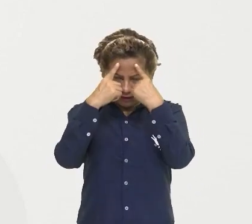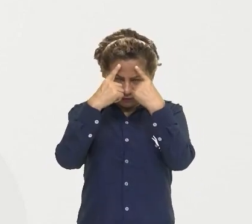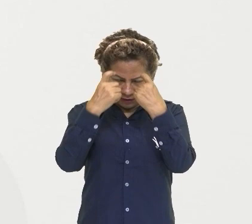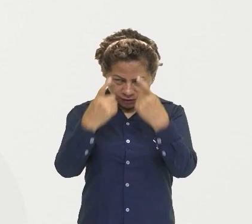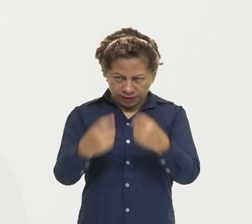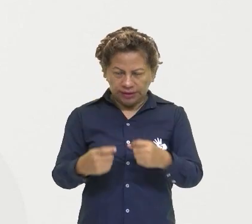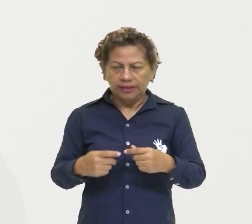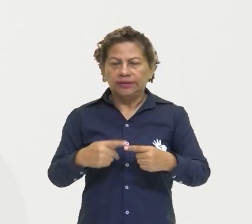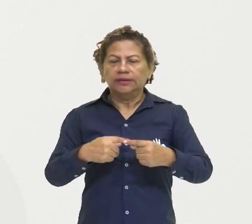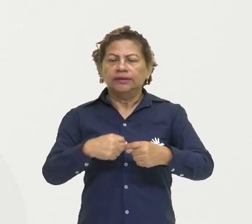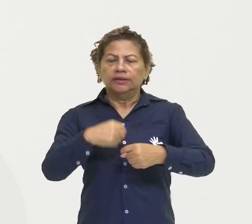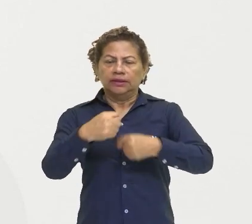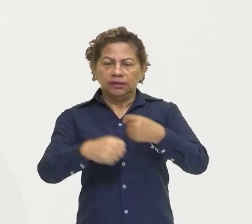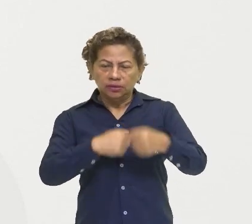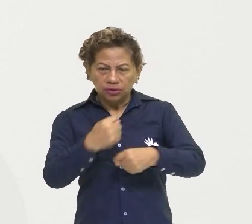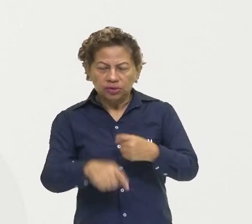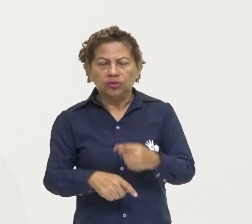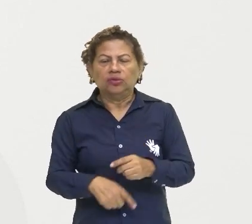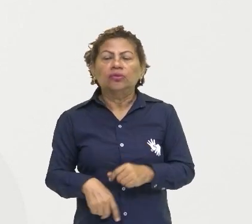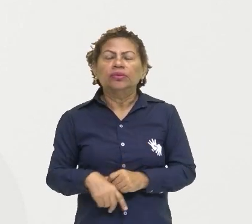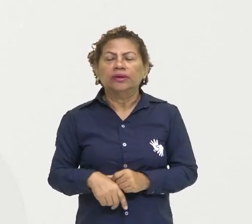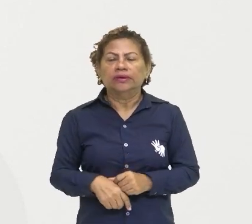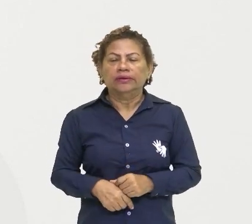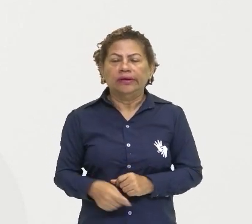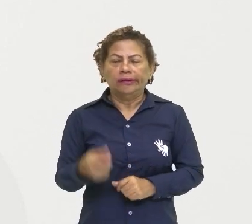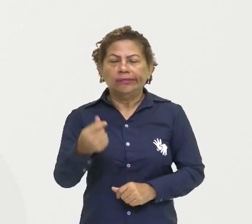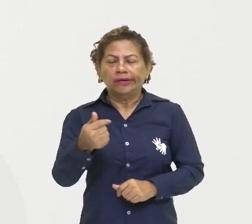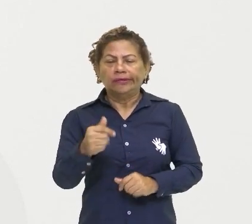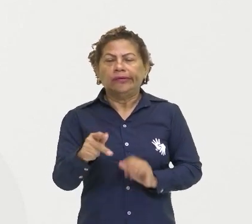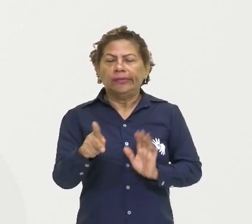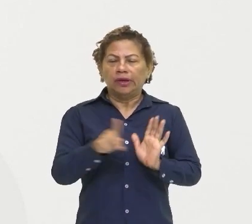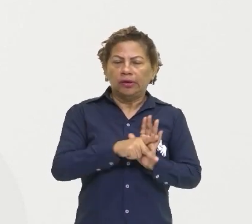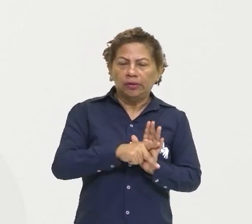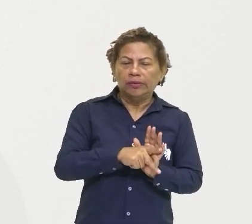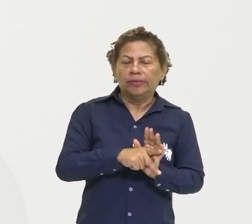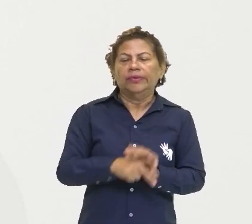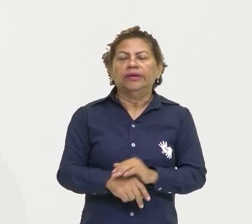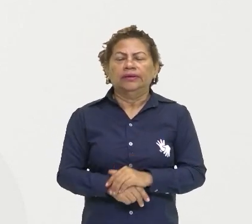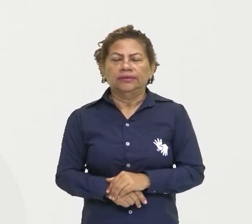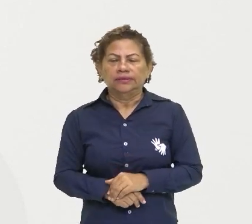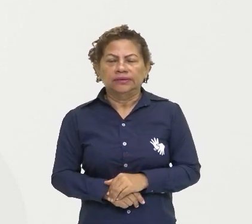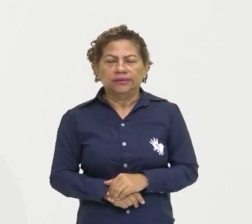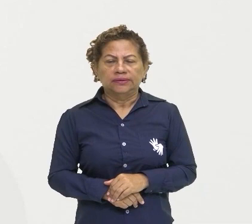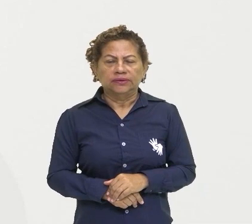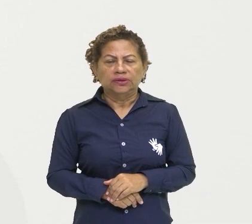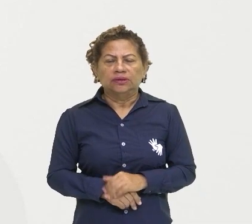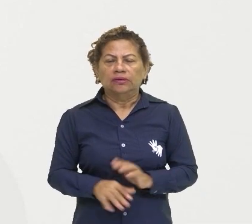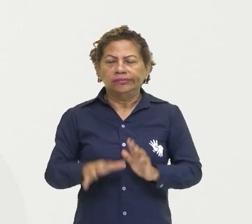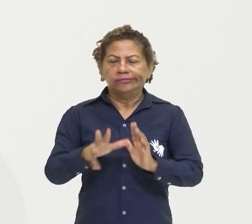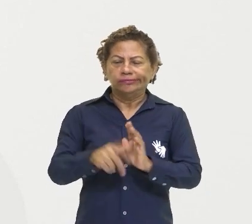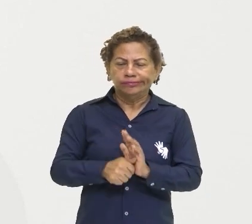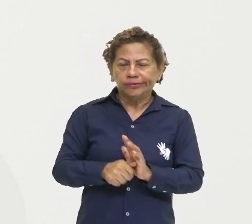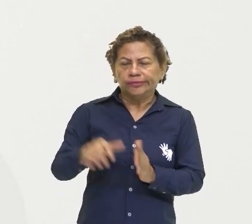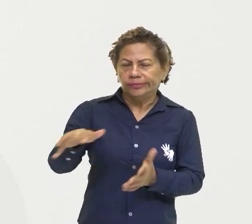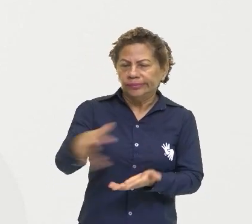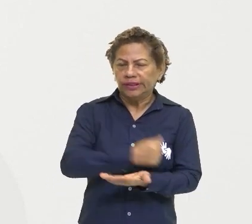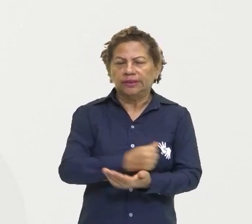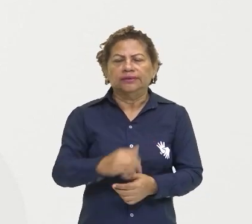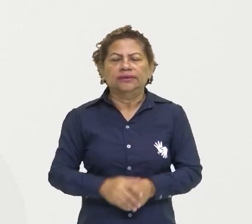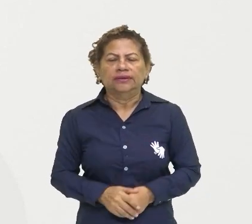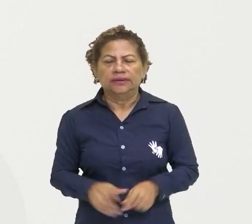o capital, o roubo, o furto. E a violência social, que é a que a gente vai destacar. E aí eu tenho aqui